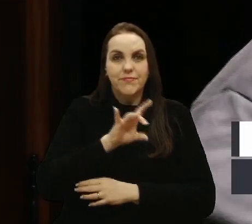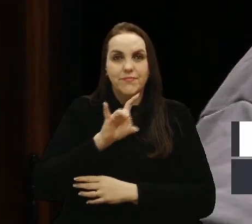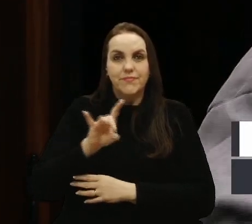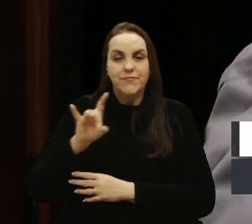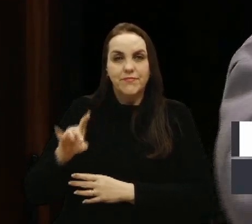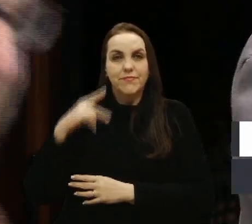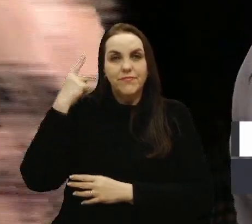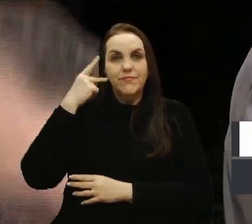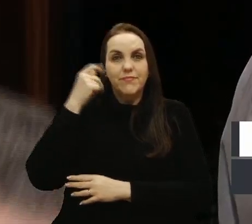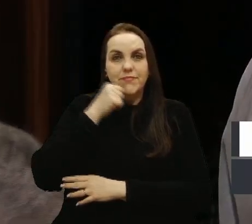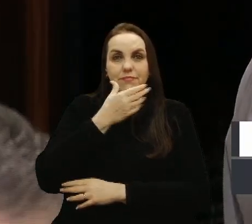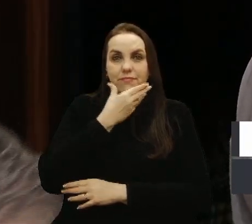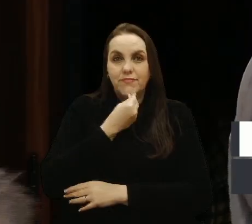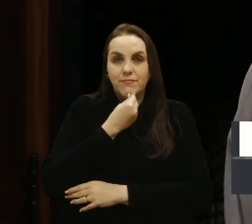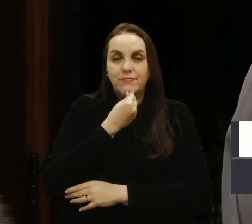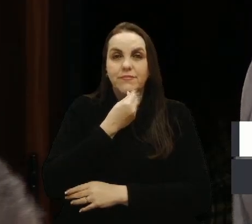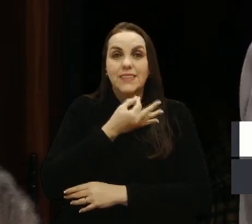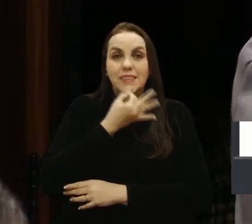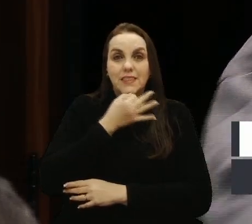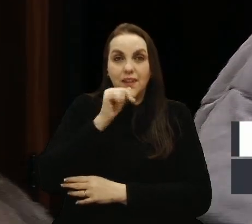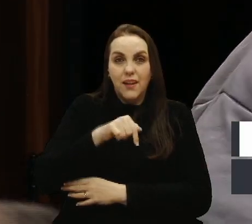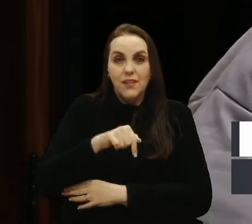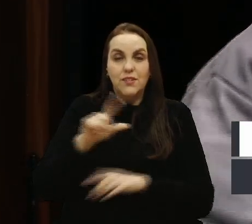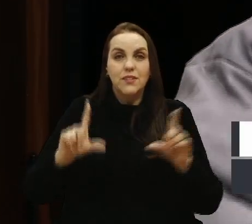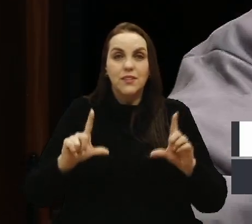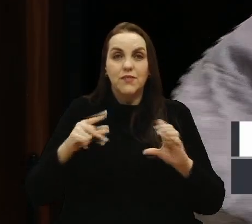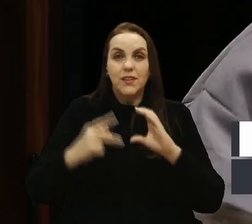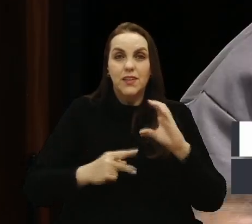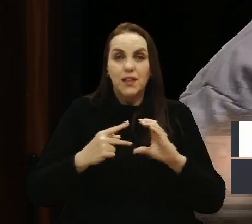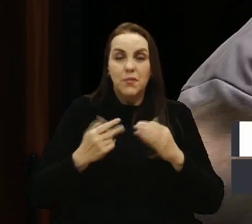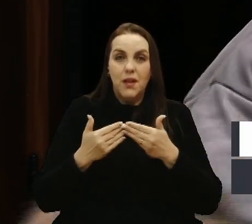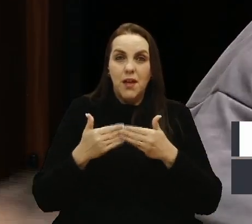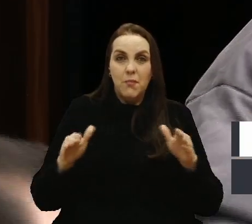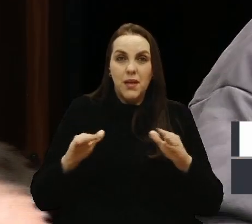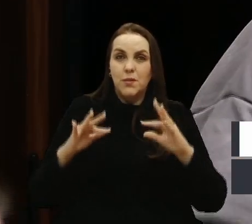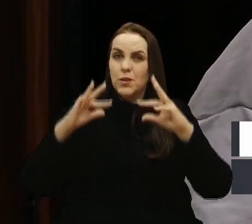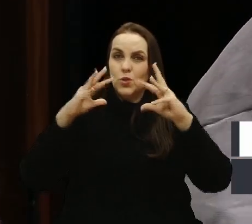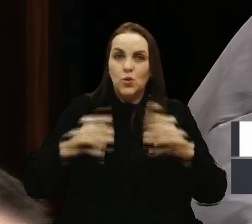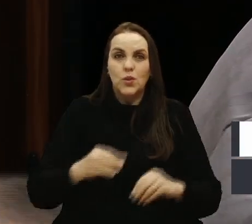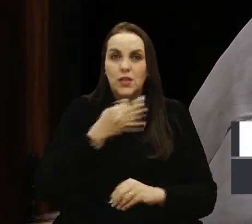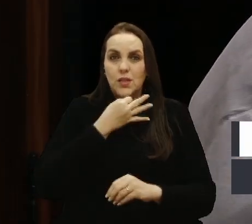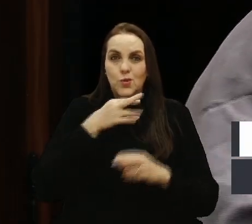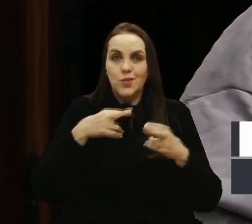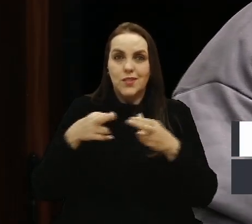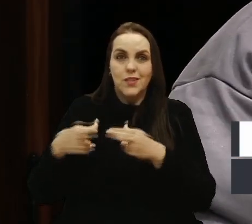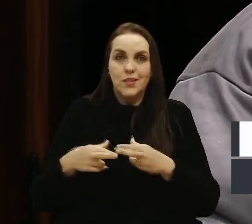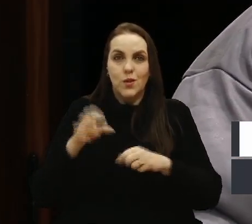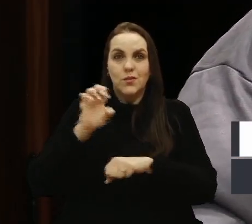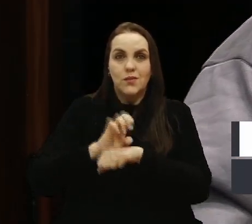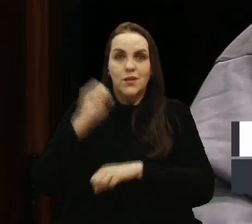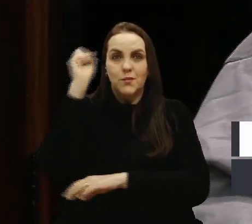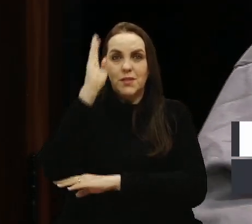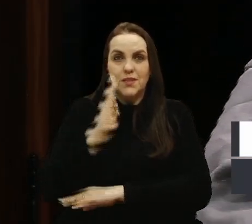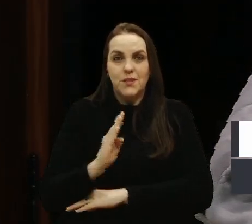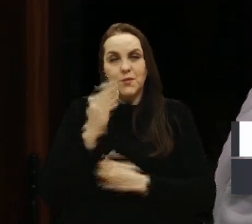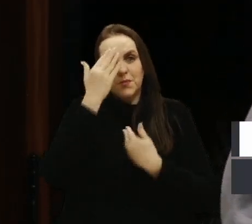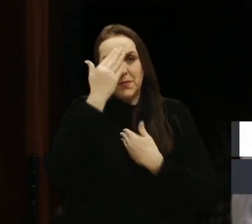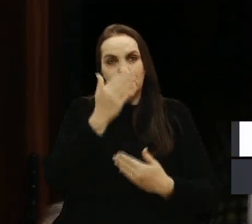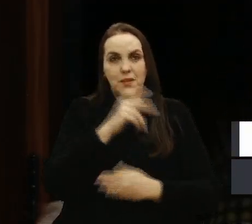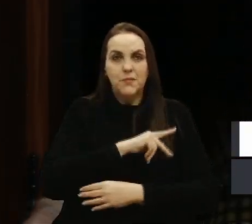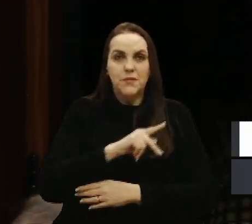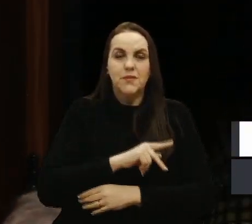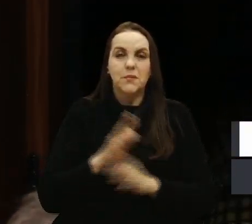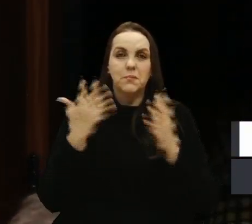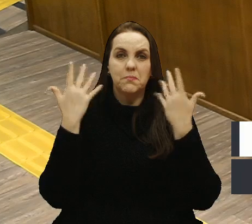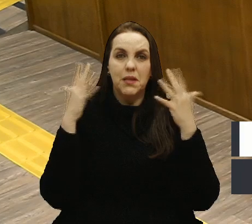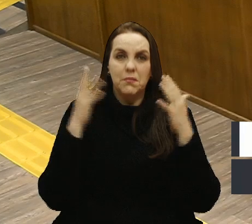gente de Caxias na TV Câmara aberta para toda Caxias, região, estado e Brasil. Muito obrigado, presidente. Parabéns por seguir